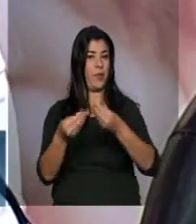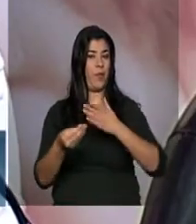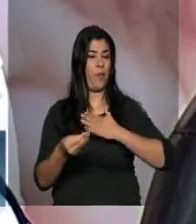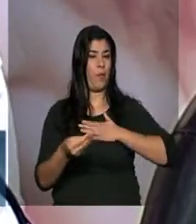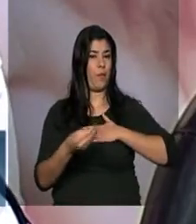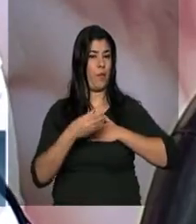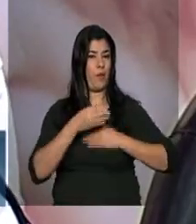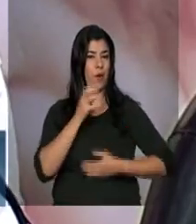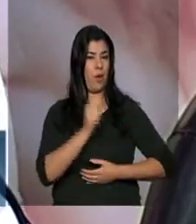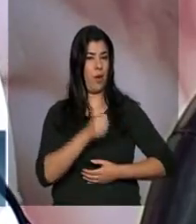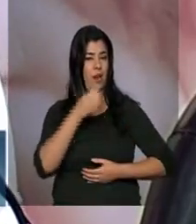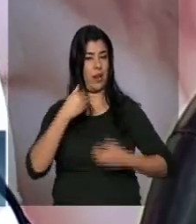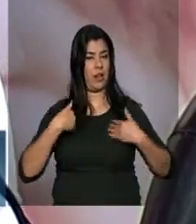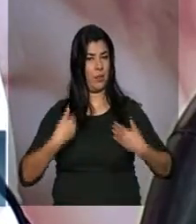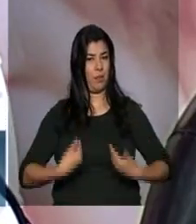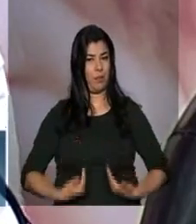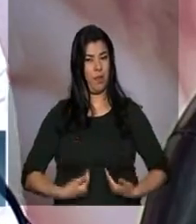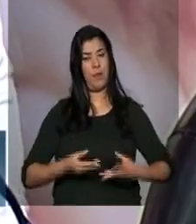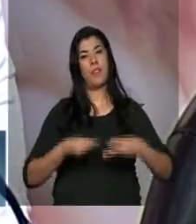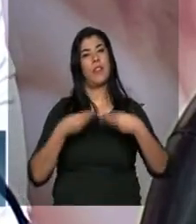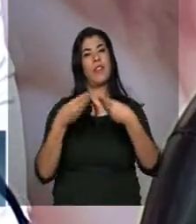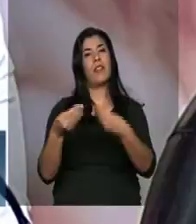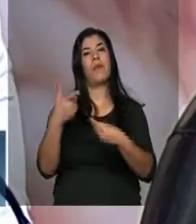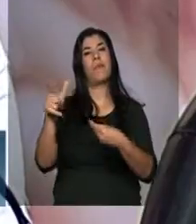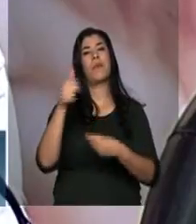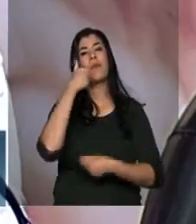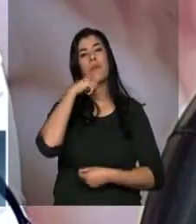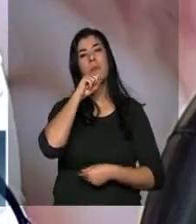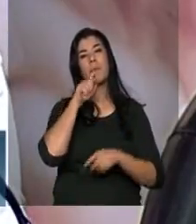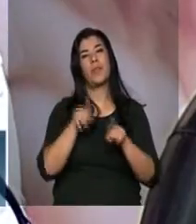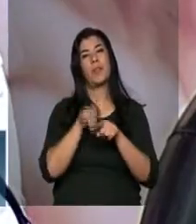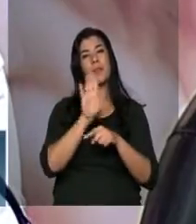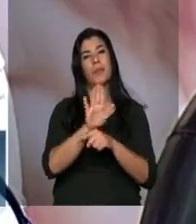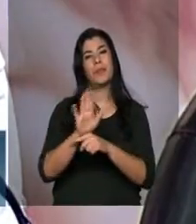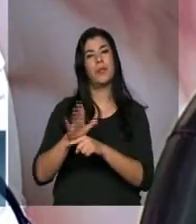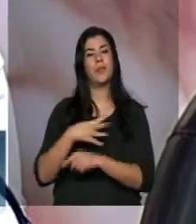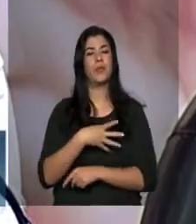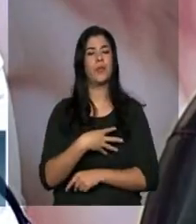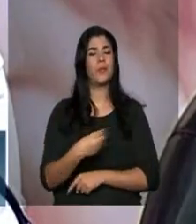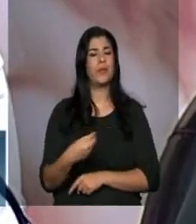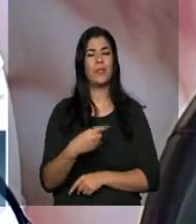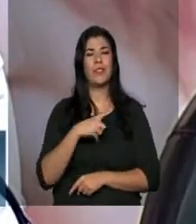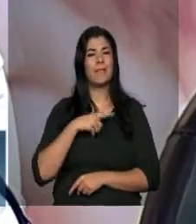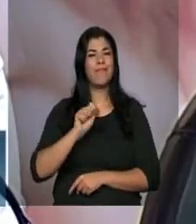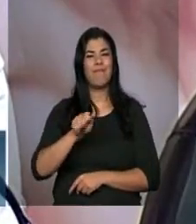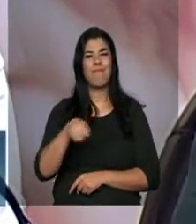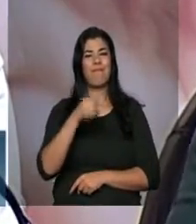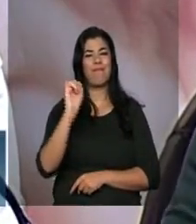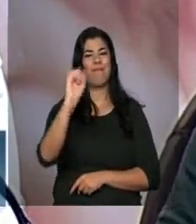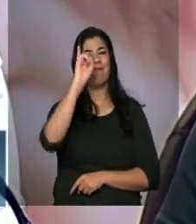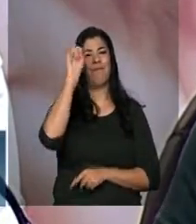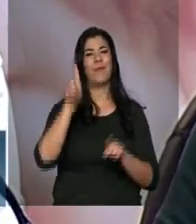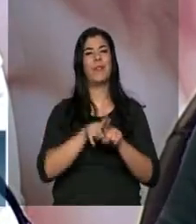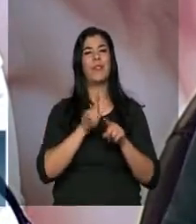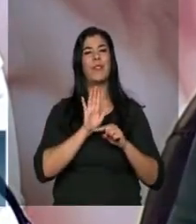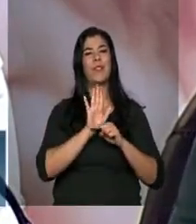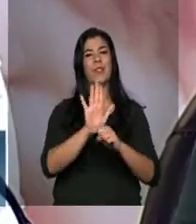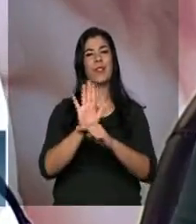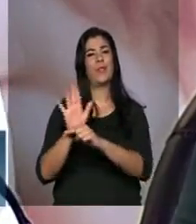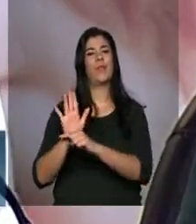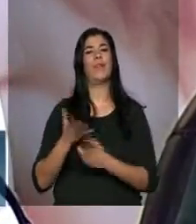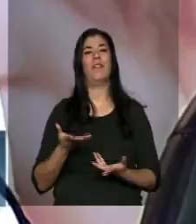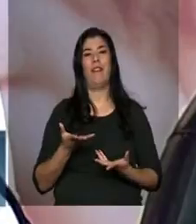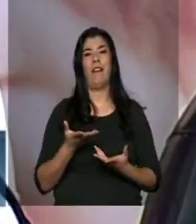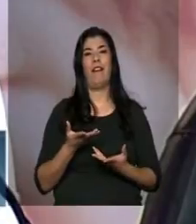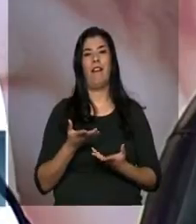relação mãe-bebê um valor que eu acho que vai marcar para a vida inteira dessa criança, que é o valor da solidariedade,